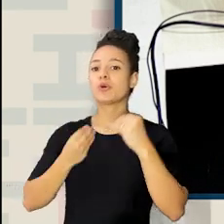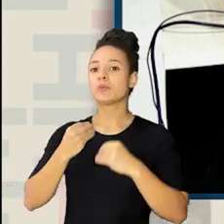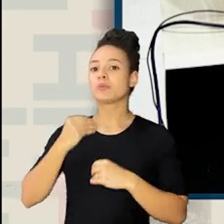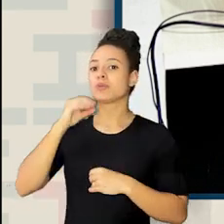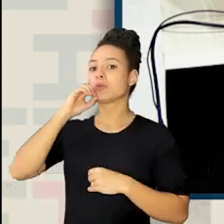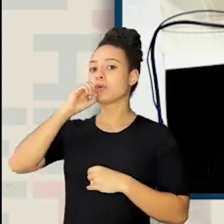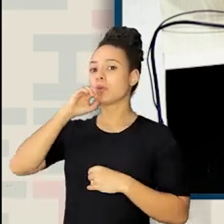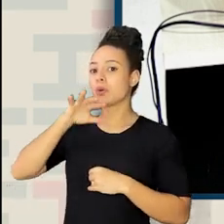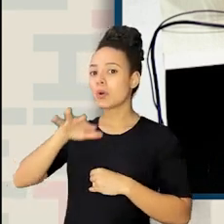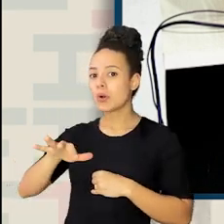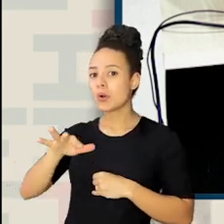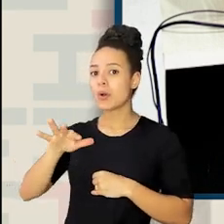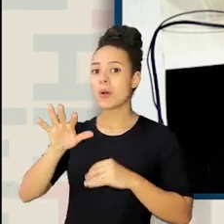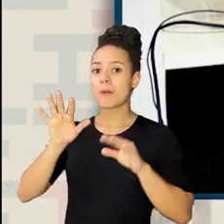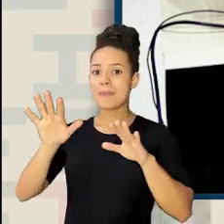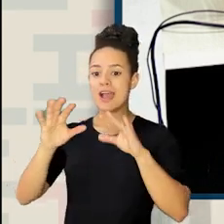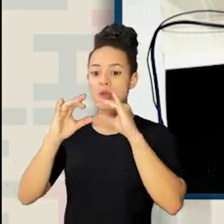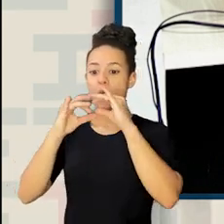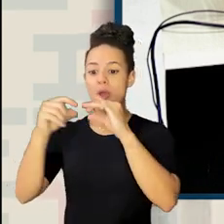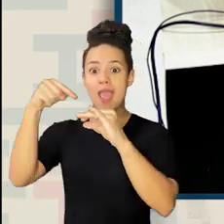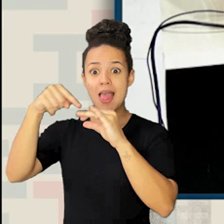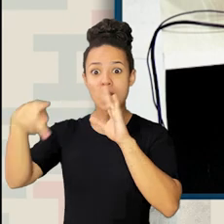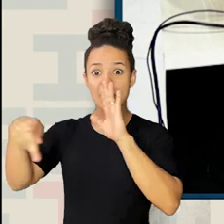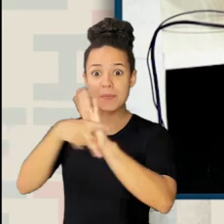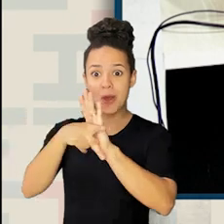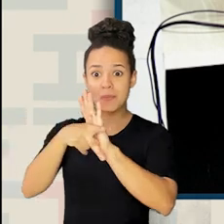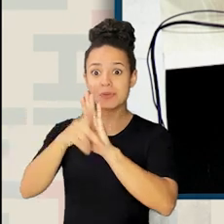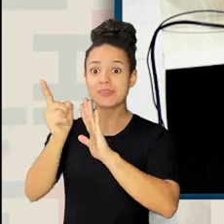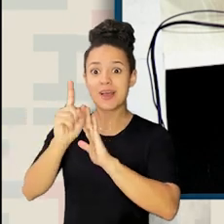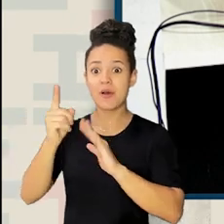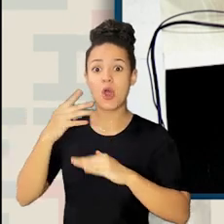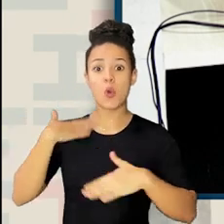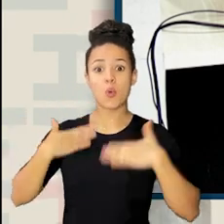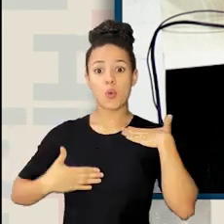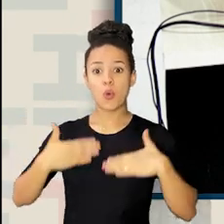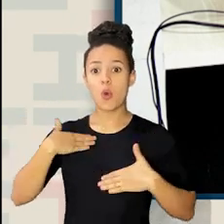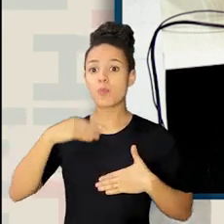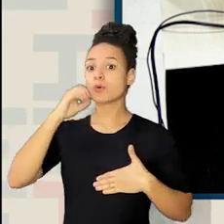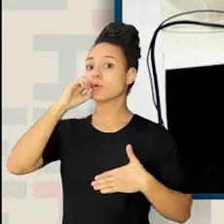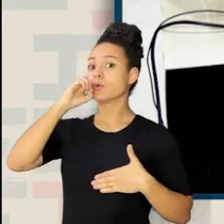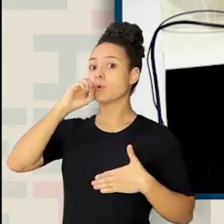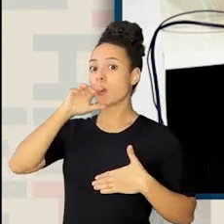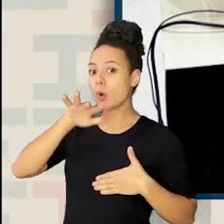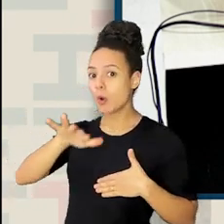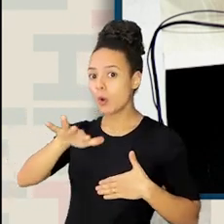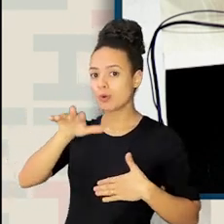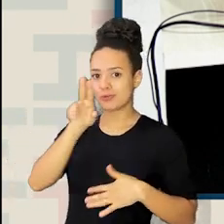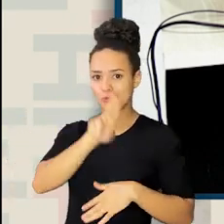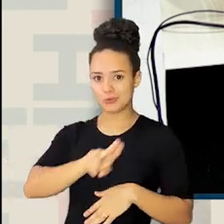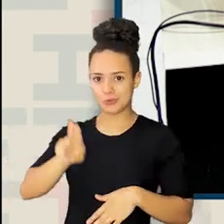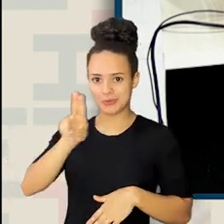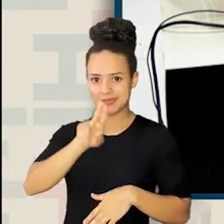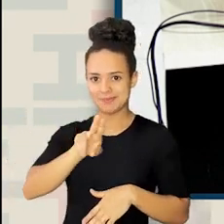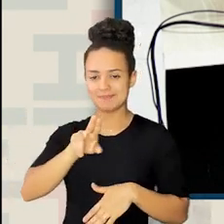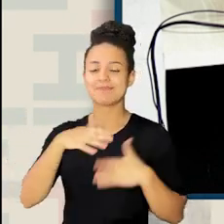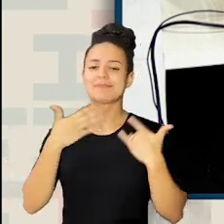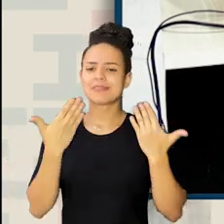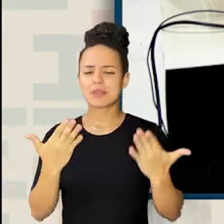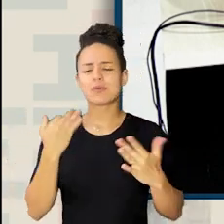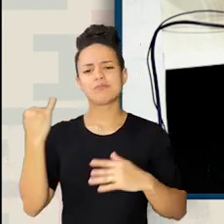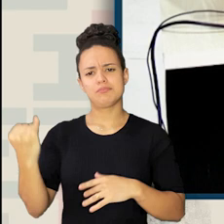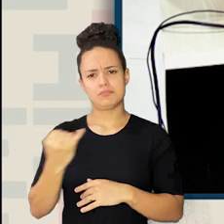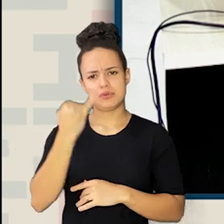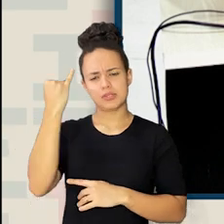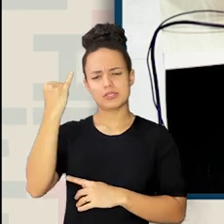mas ela é um corpo que sopra. Não é a flauta que sopra, é a gente que sopra, né? Então, é muito importante